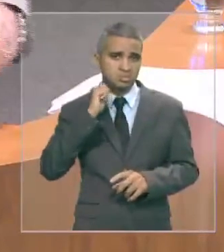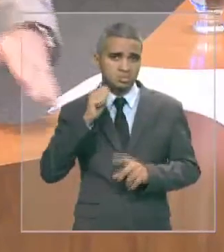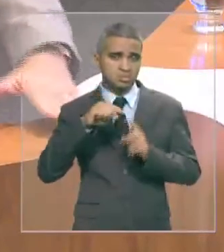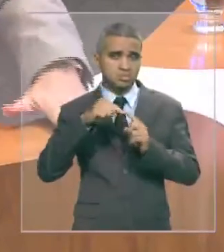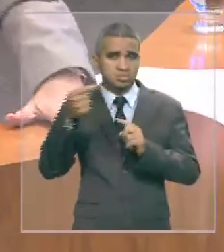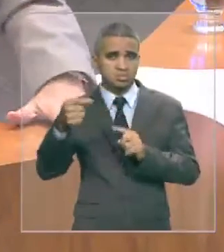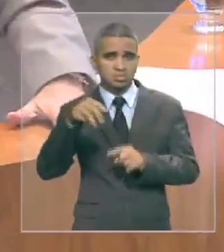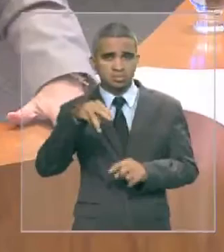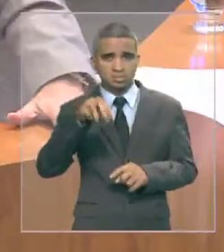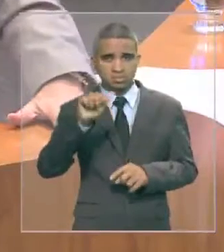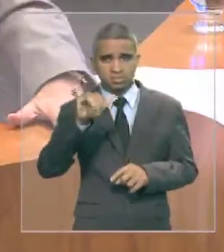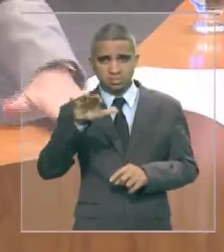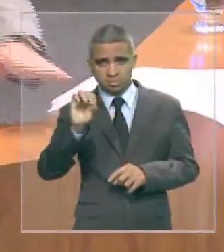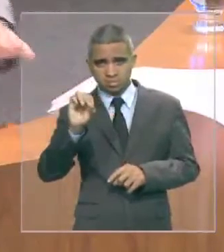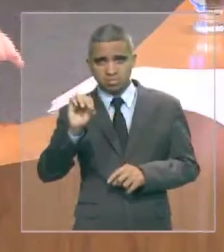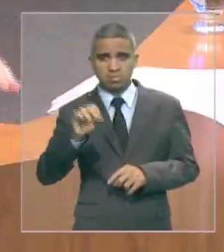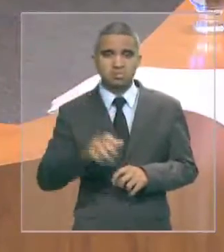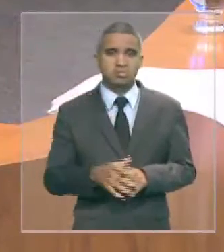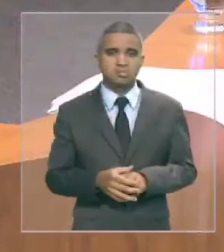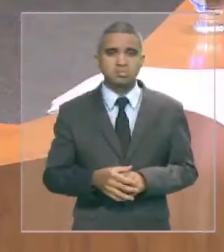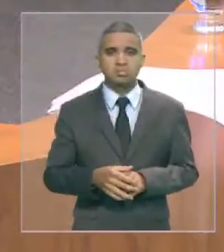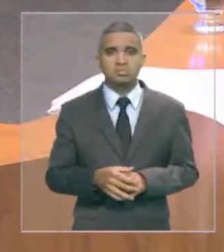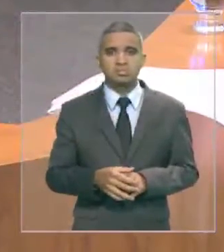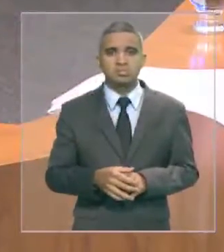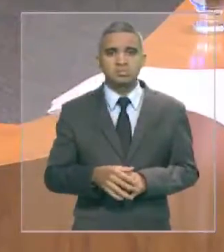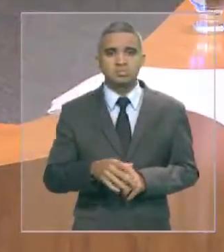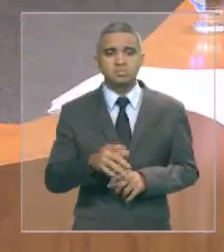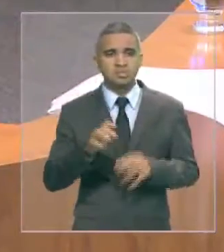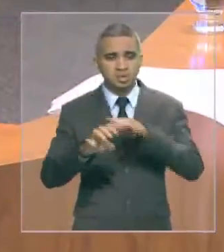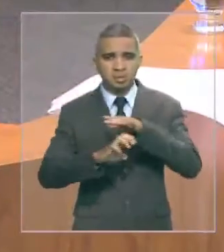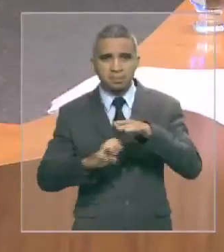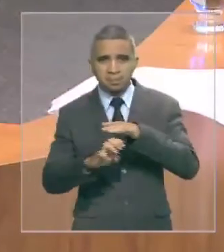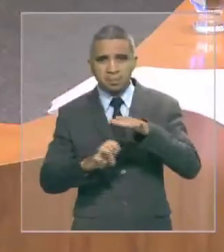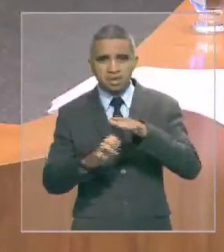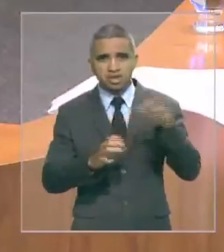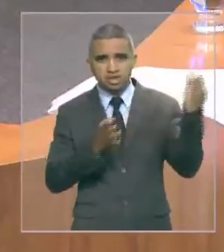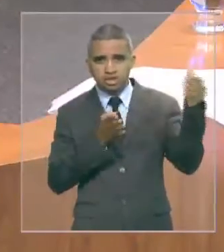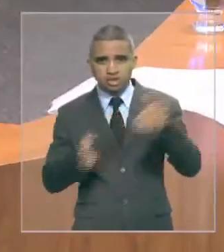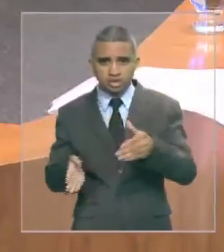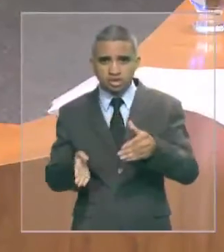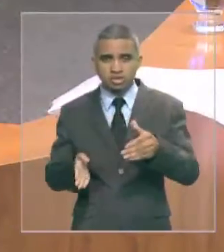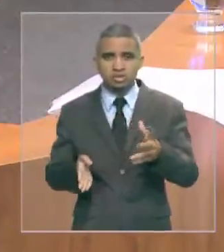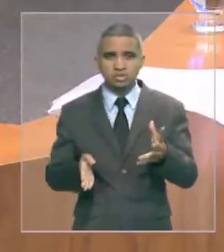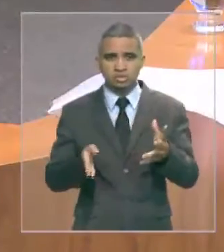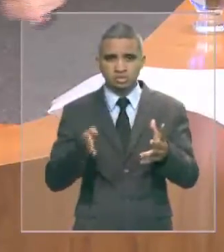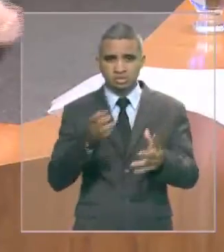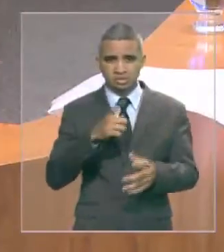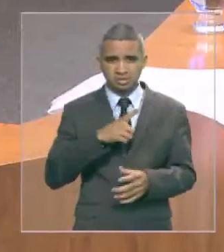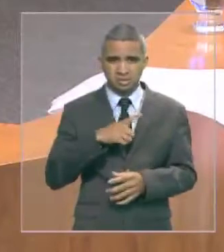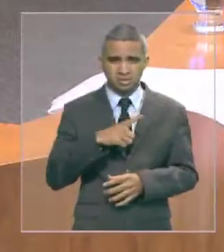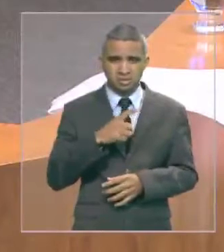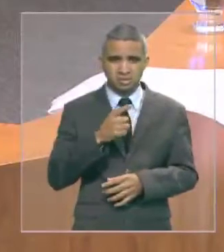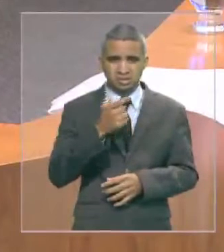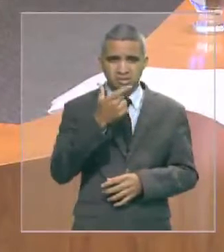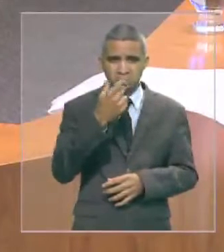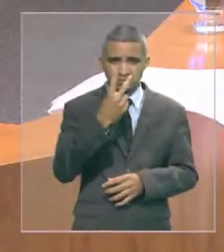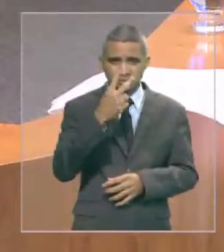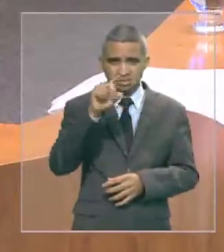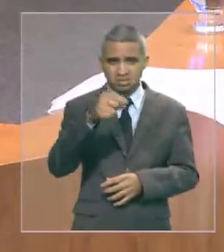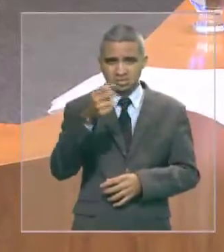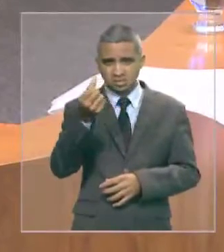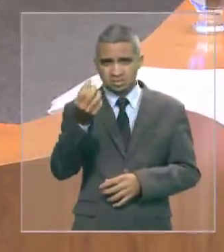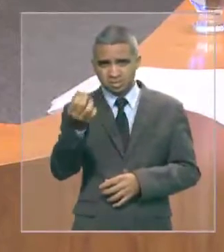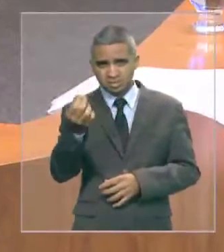Nenhuma empresa iria chegar aqui para melhorar o sistema de transporte com a tarifa que está aí, que